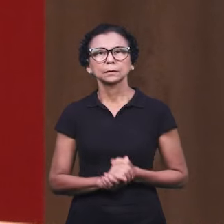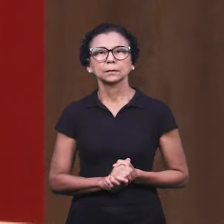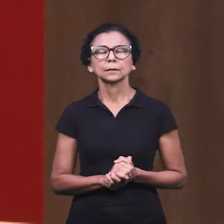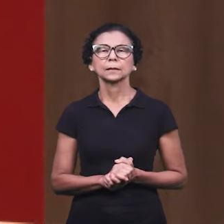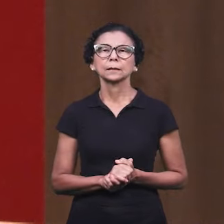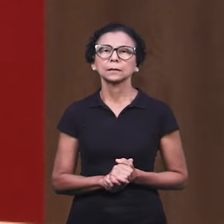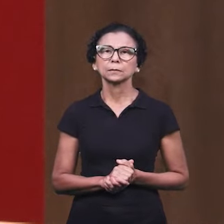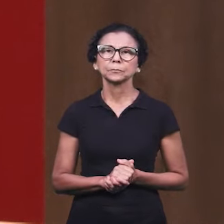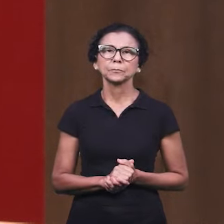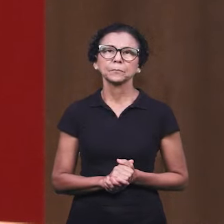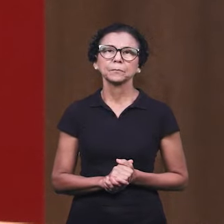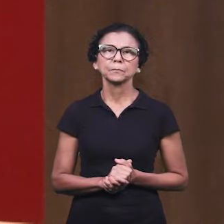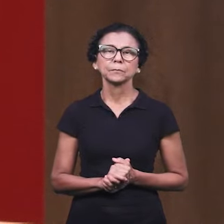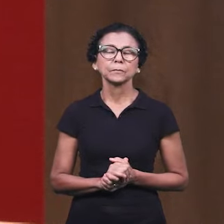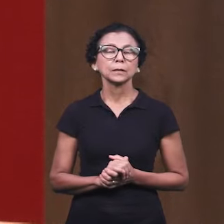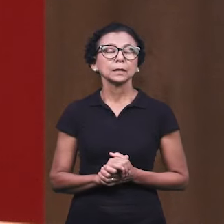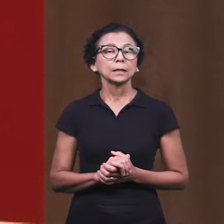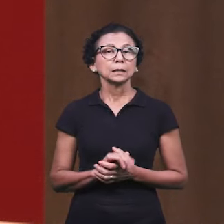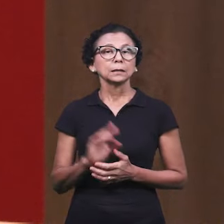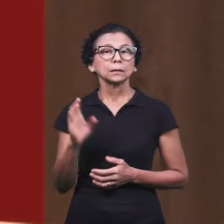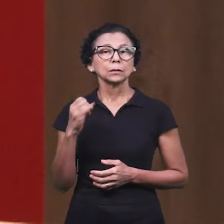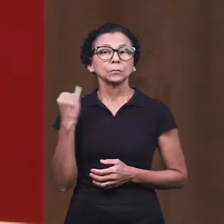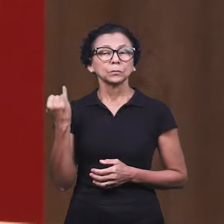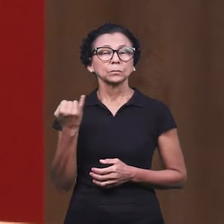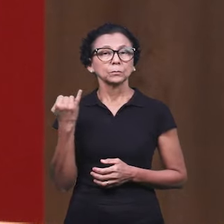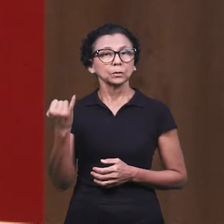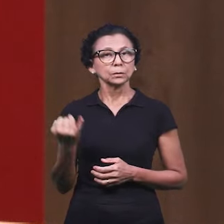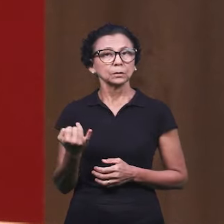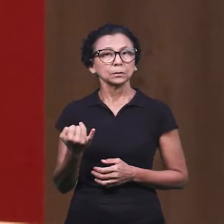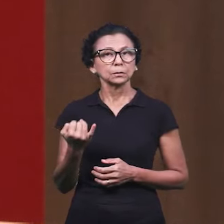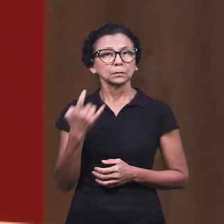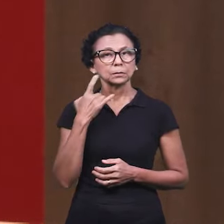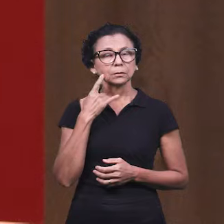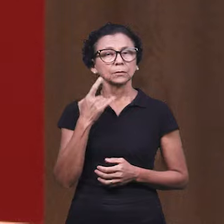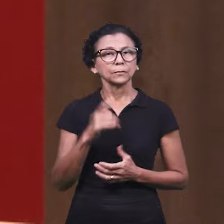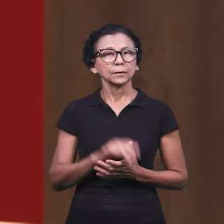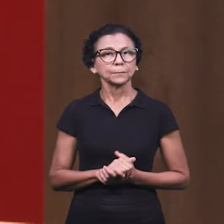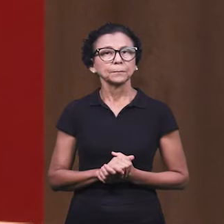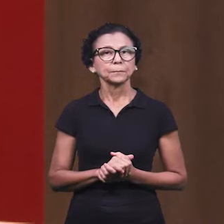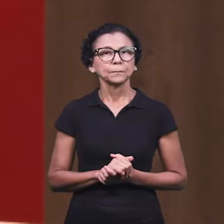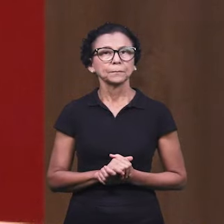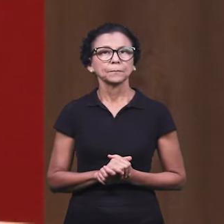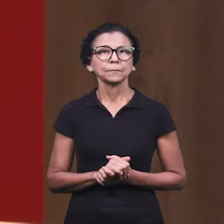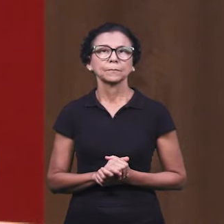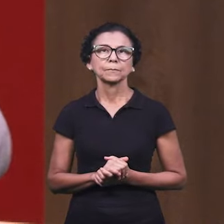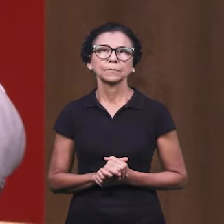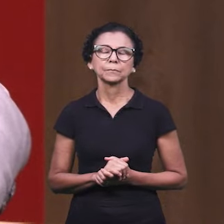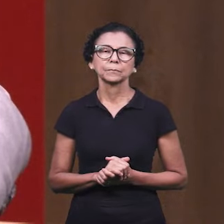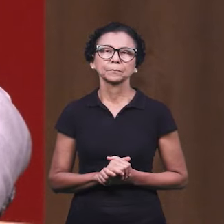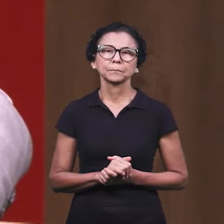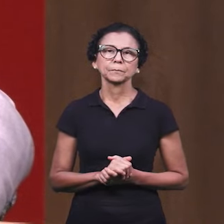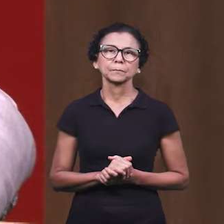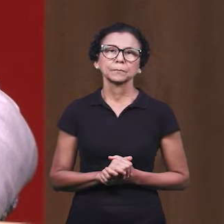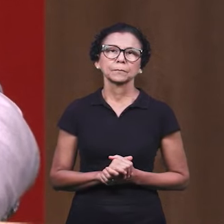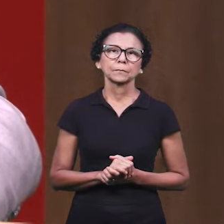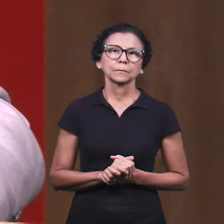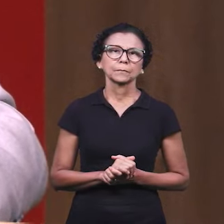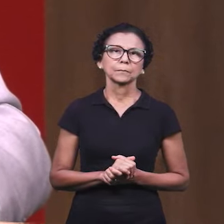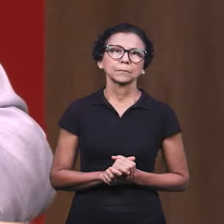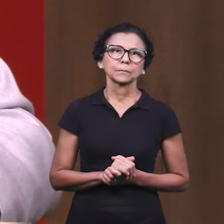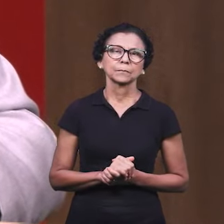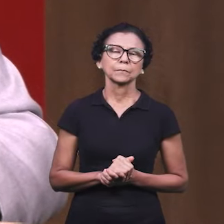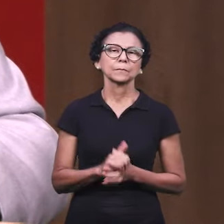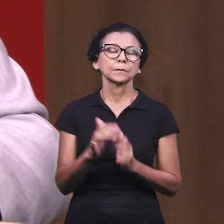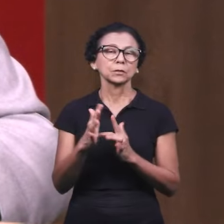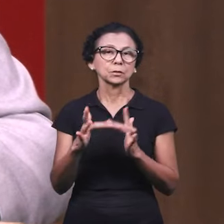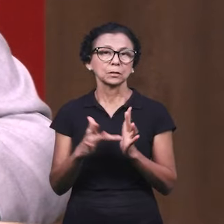tem toda uma todo um Marco muito bem claro e que não só é claro mas Jesus